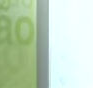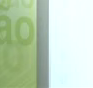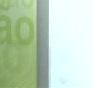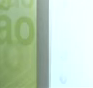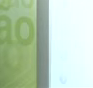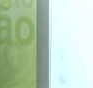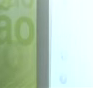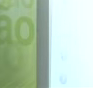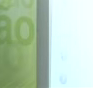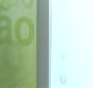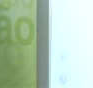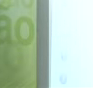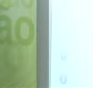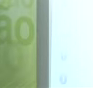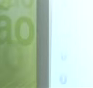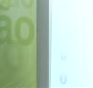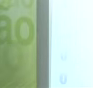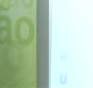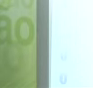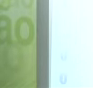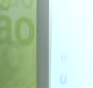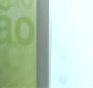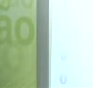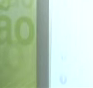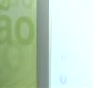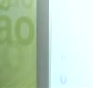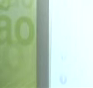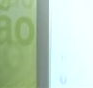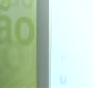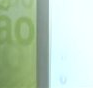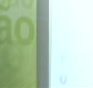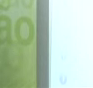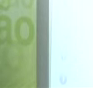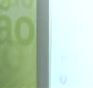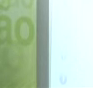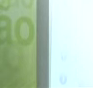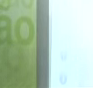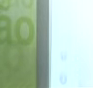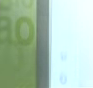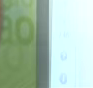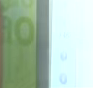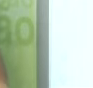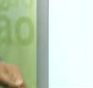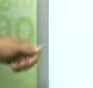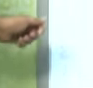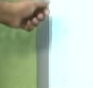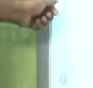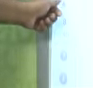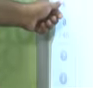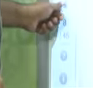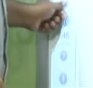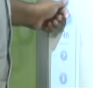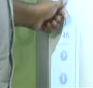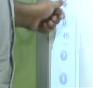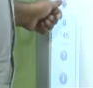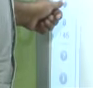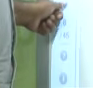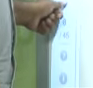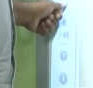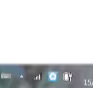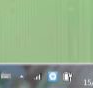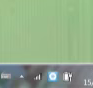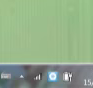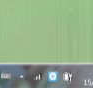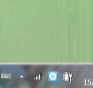modelar isso no mundo real. Né? Como é que a gente vai colocar isso, né, aqui no computador. E aí é o nosso desafio, né,